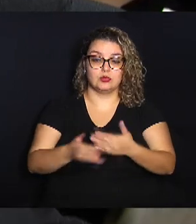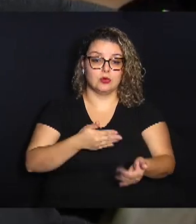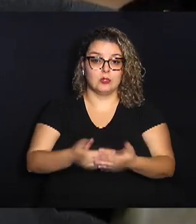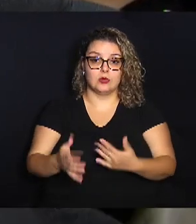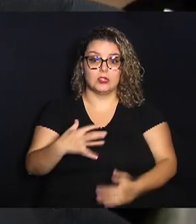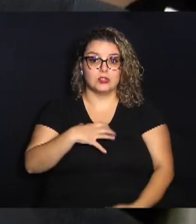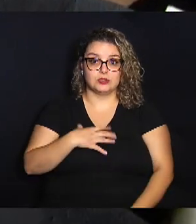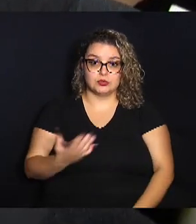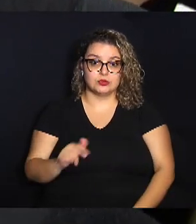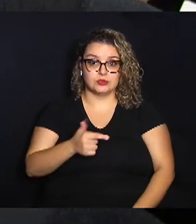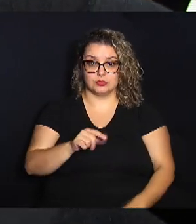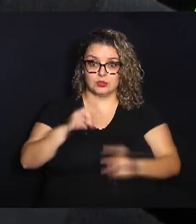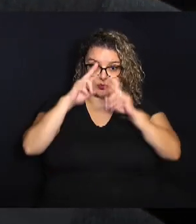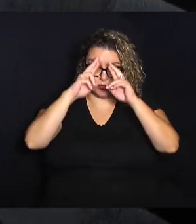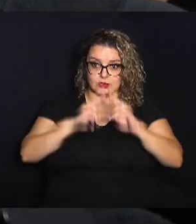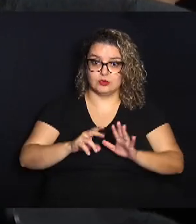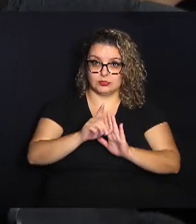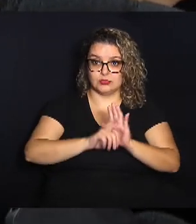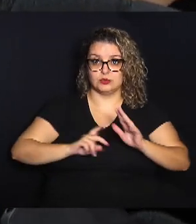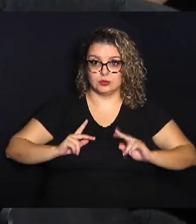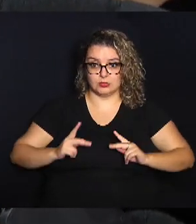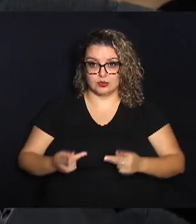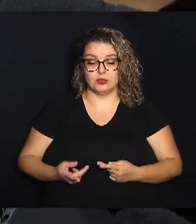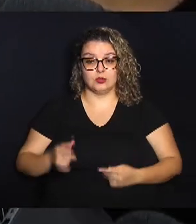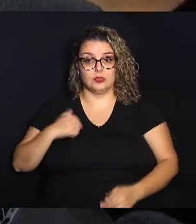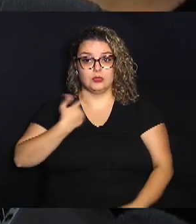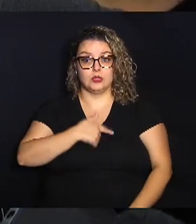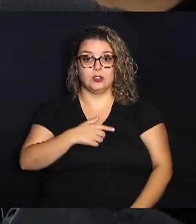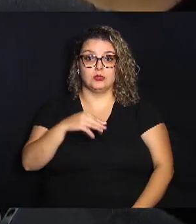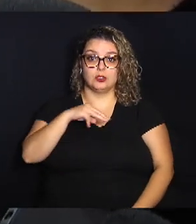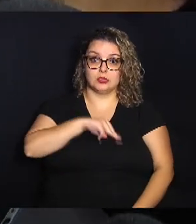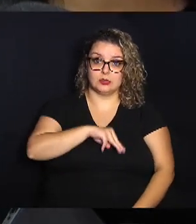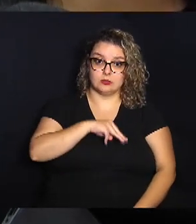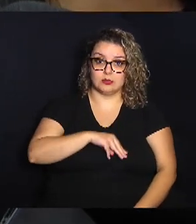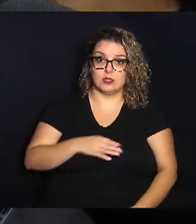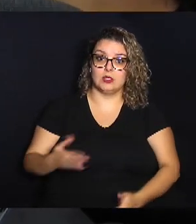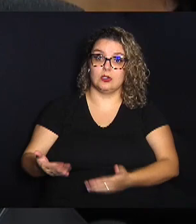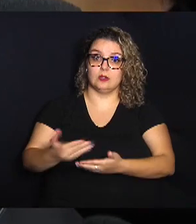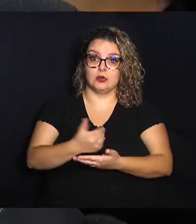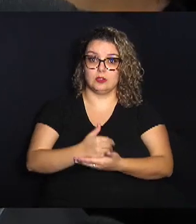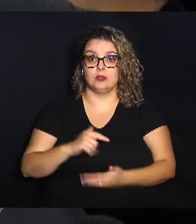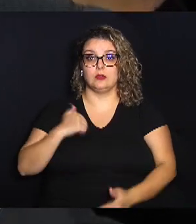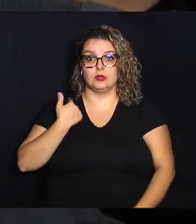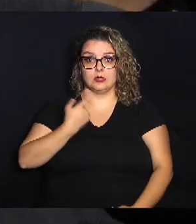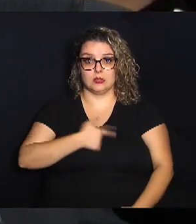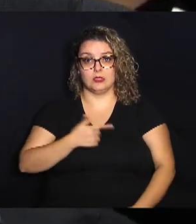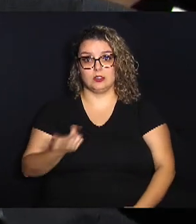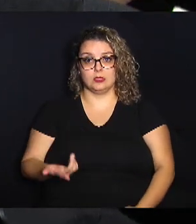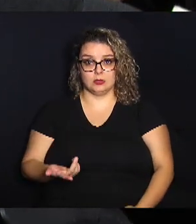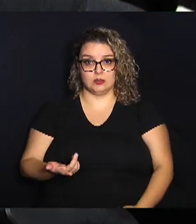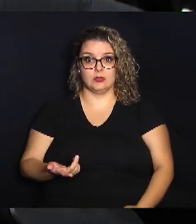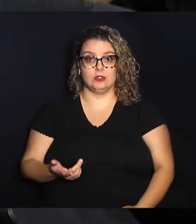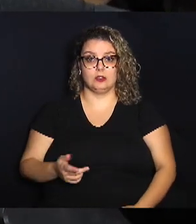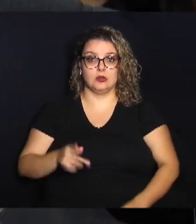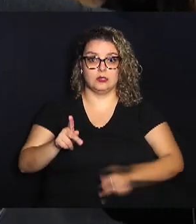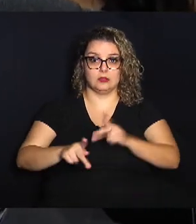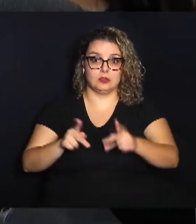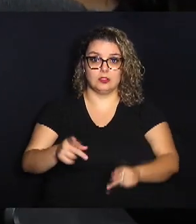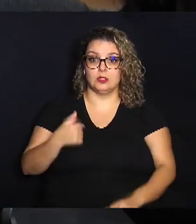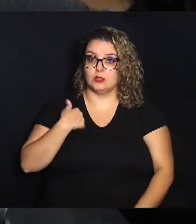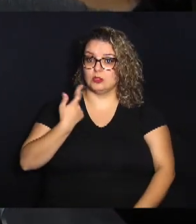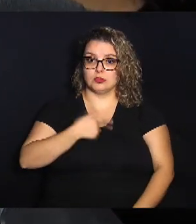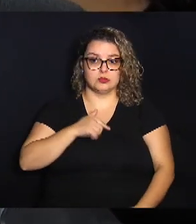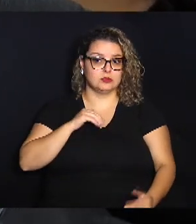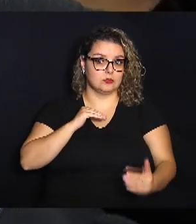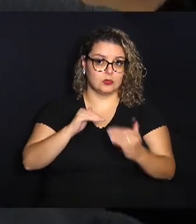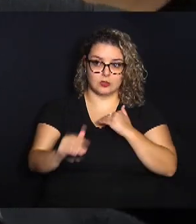forma desrespeitando os direitos humanos, o nosso dever é acolher essas pessoas. Então a gente não está se voltando contra as pessoas que